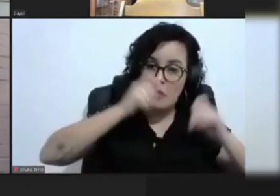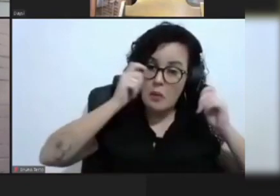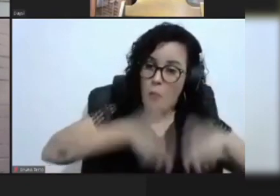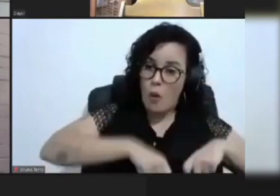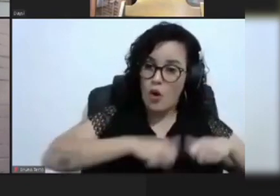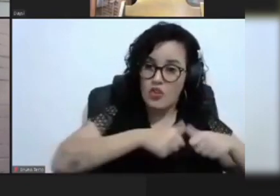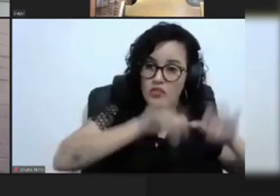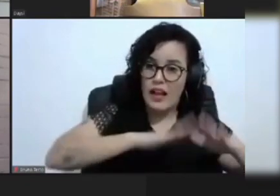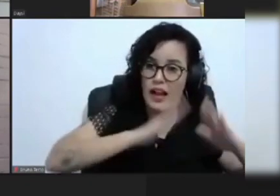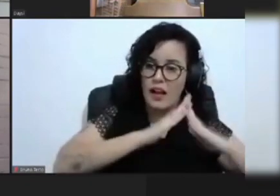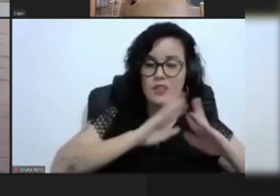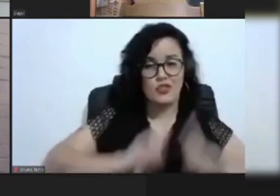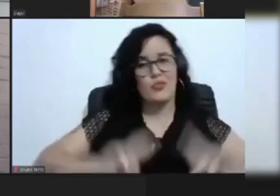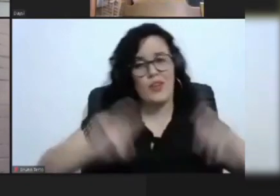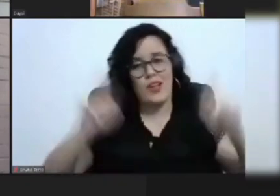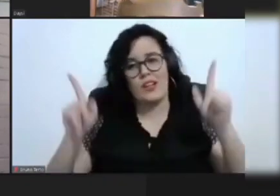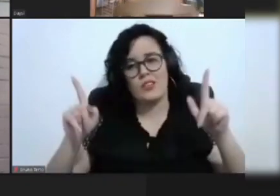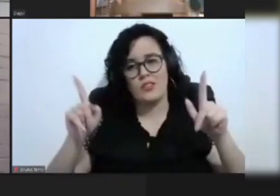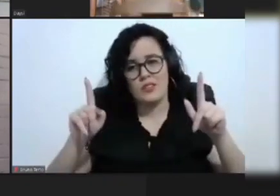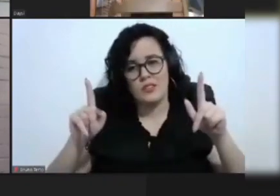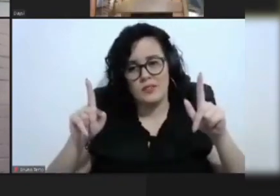realidade aqui,